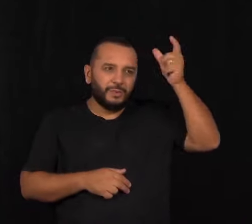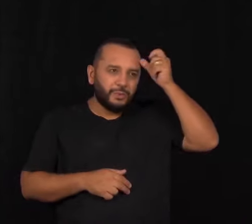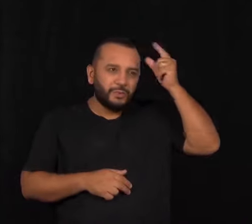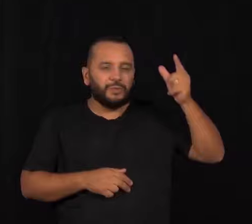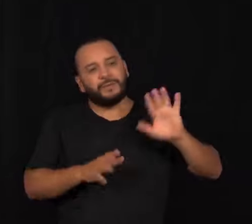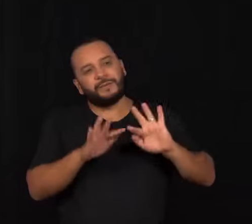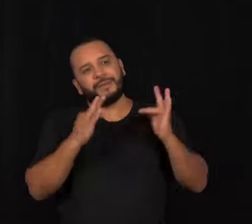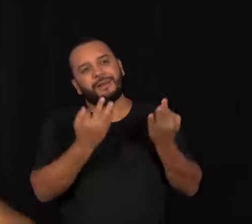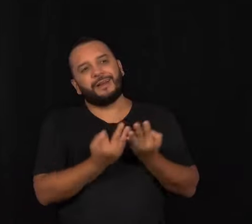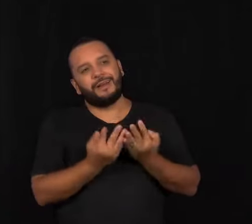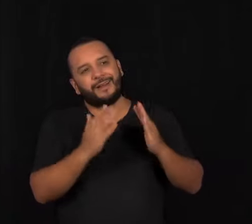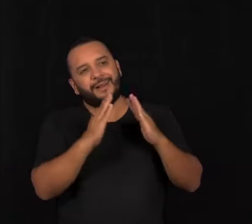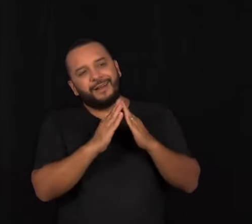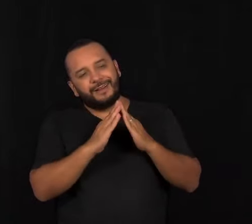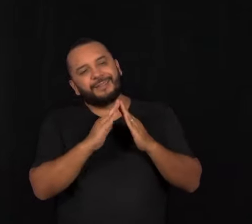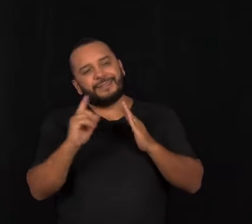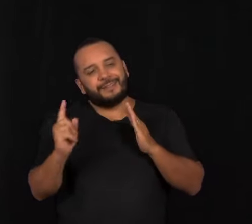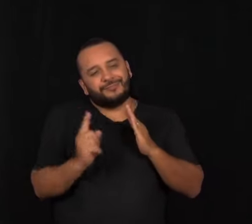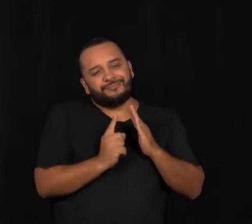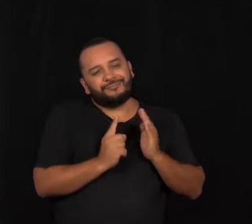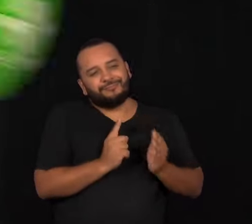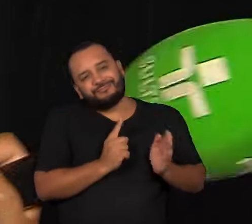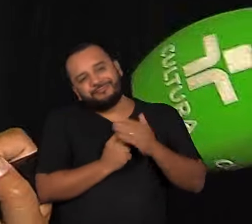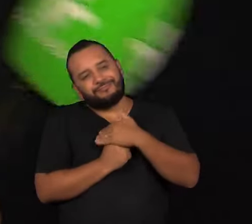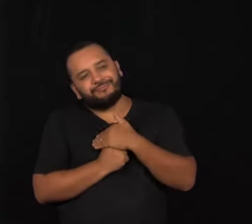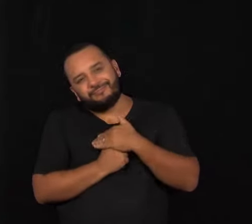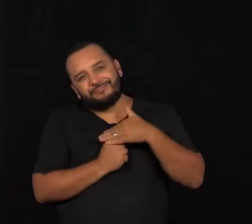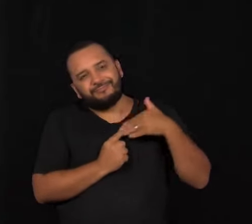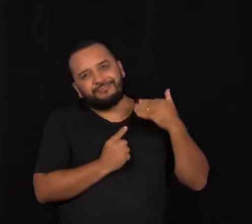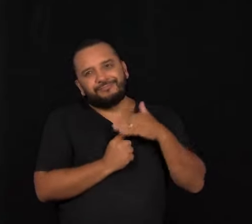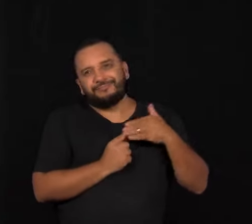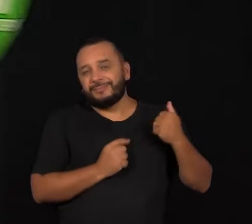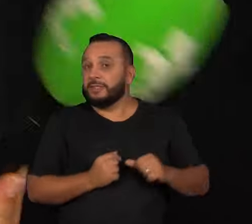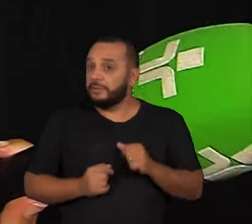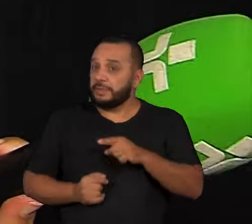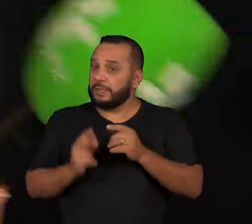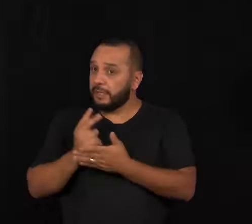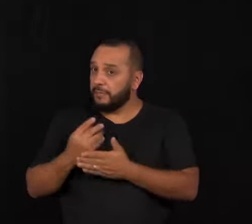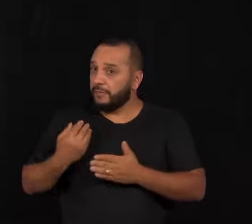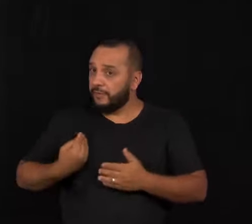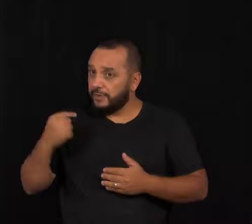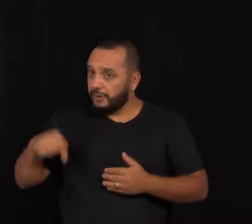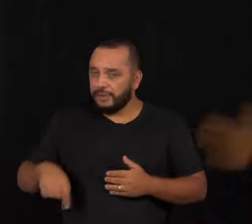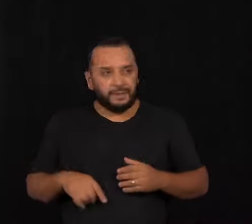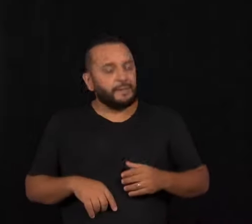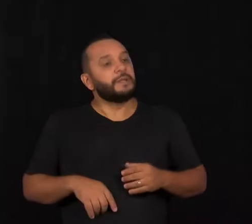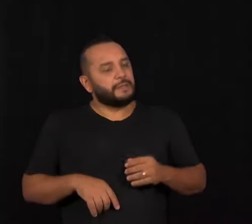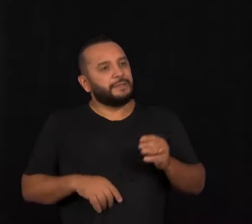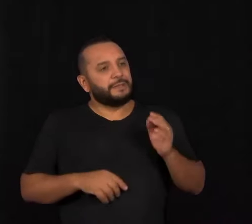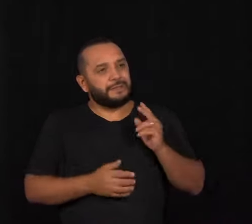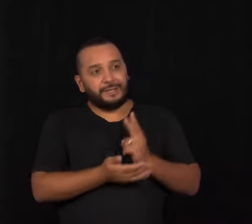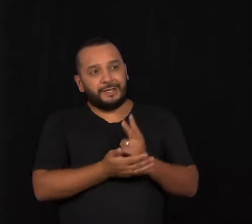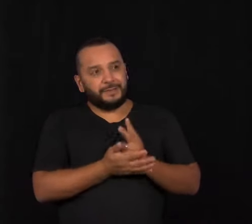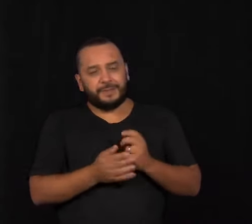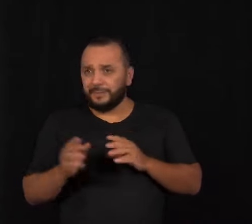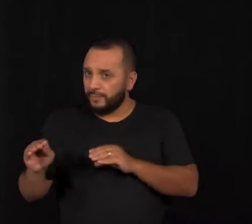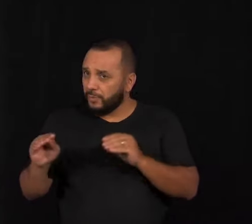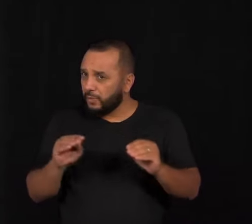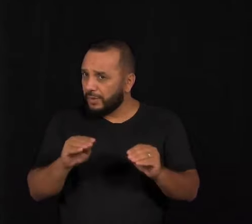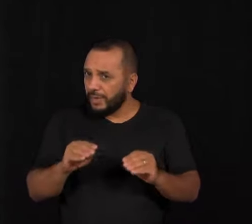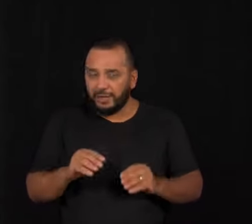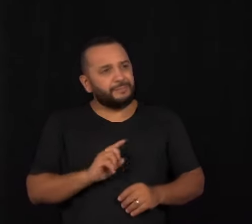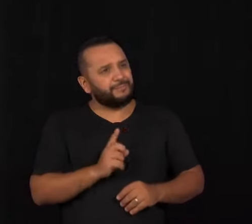lar, assim, né? Acolhimento, assim, isso vem na minha cabeça. Você sempre morou aqui? Sempre, sempre. Pretende mudar? Acho que não, acho que eu vou querer continuar ficando